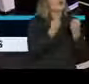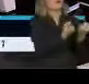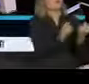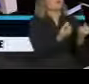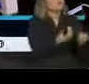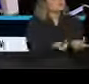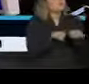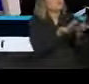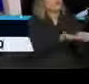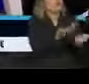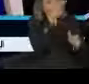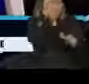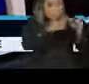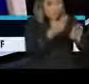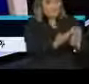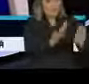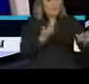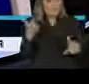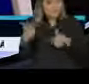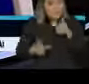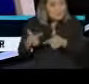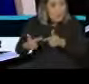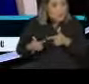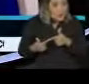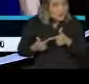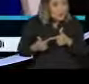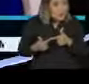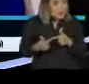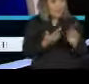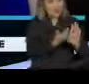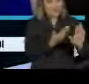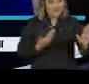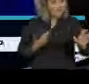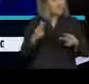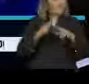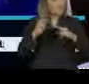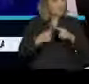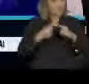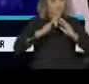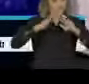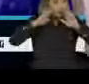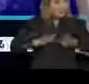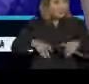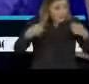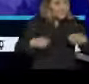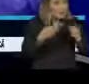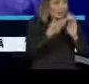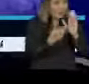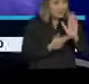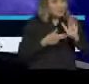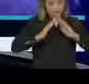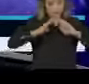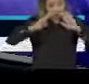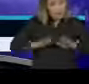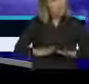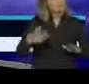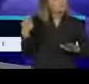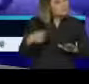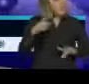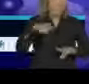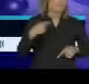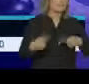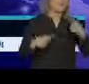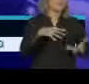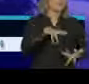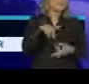o cidadão que se afasta do trabalho por questão de isolamento social, que é uma política